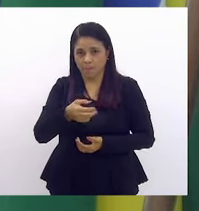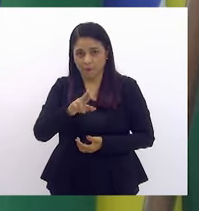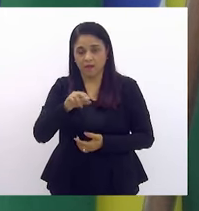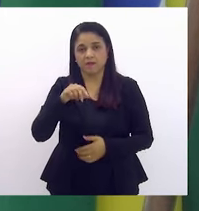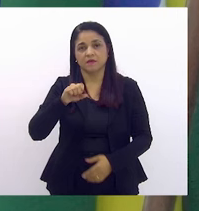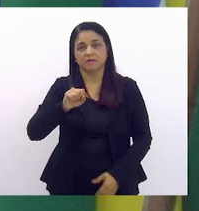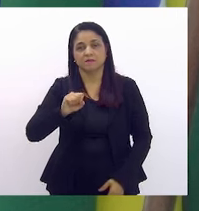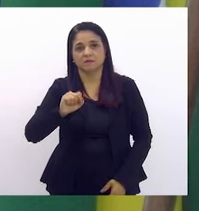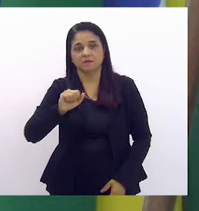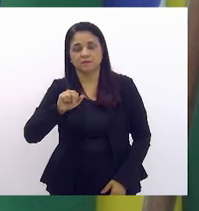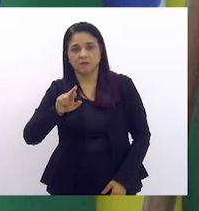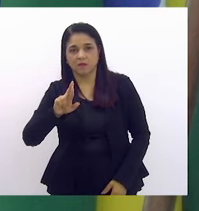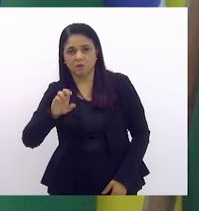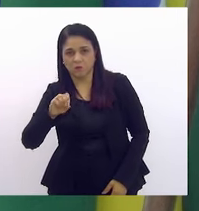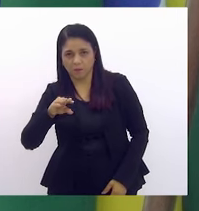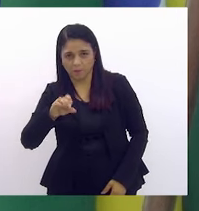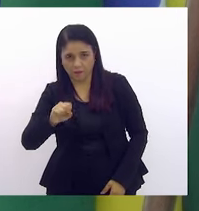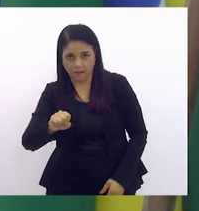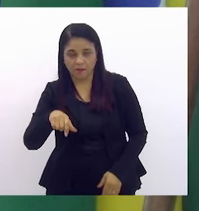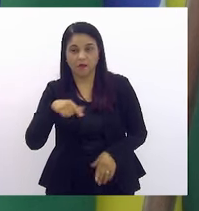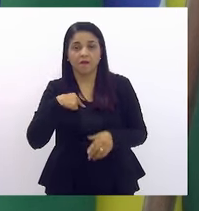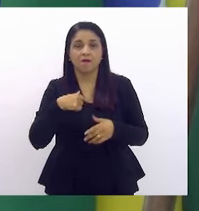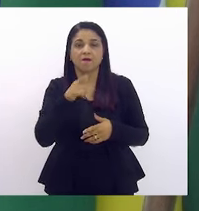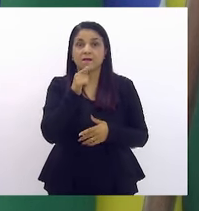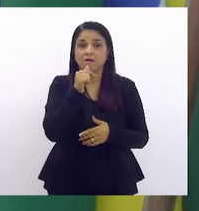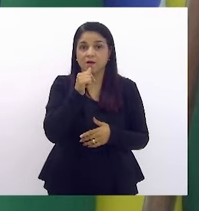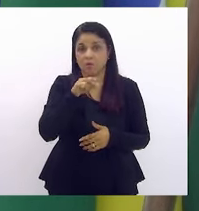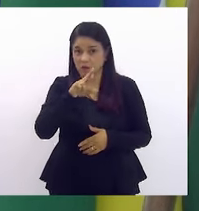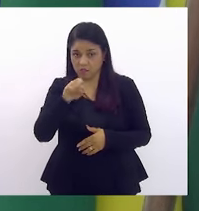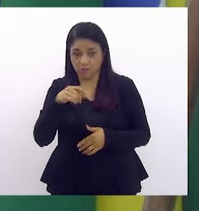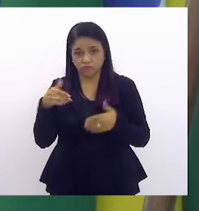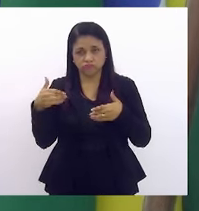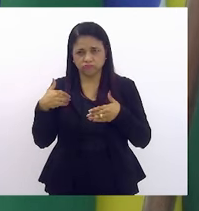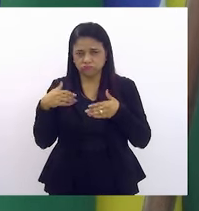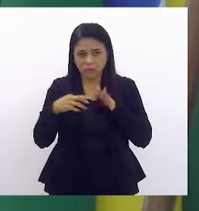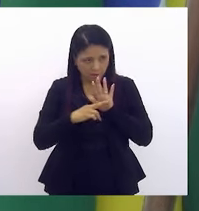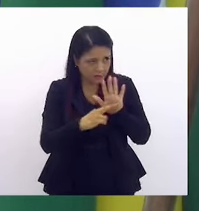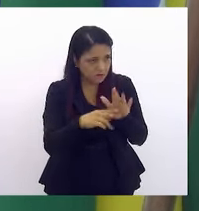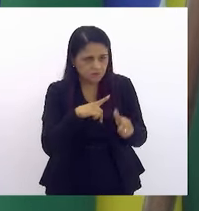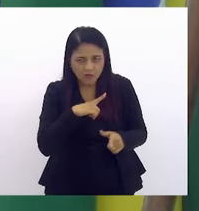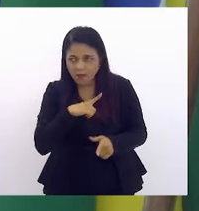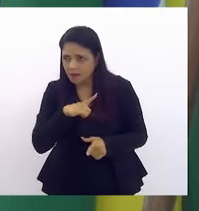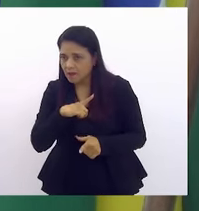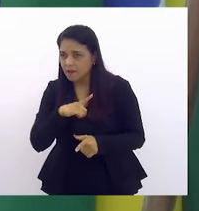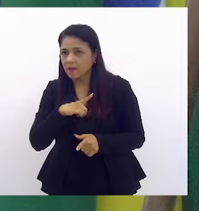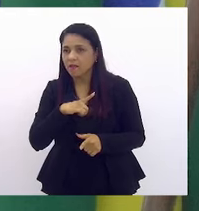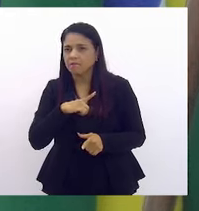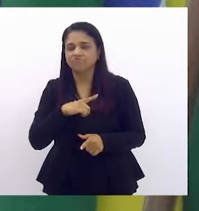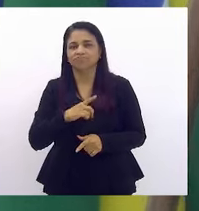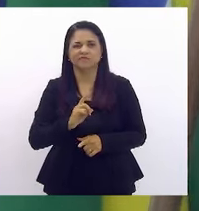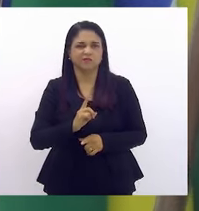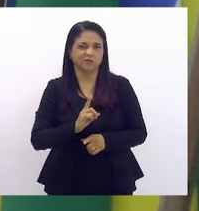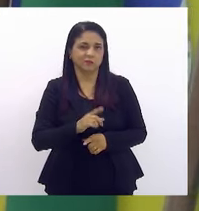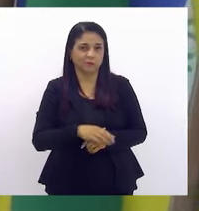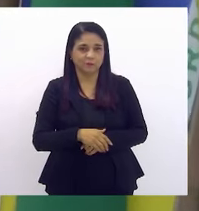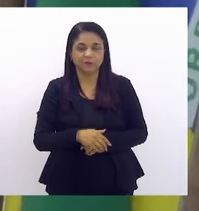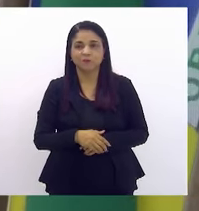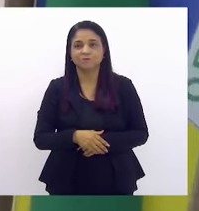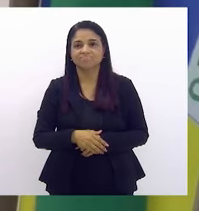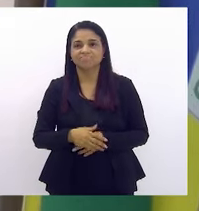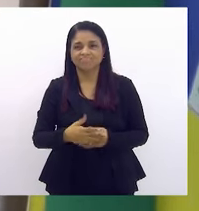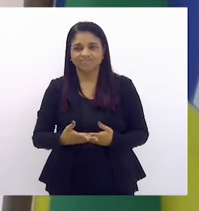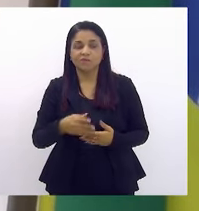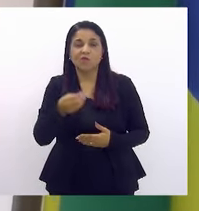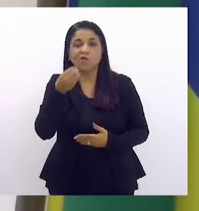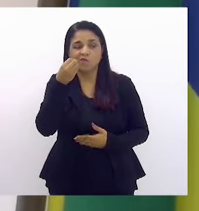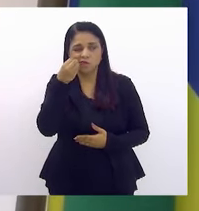eu vou tentar... Águas do Rio está aqui? Não, né? Tá. Então, eu vou